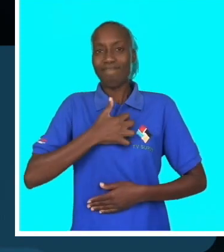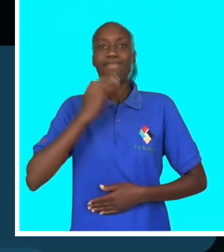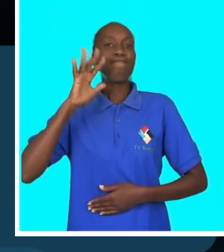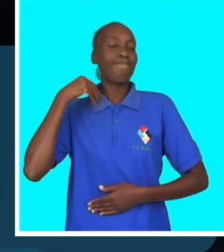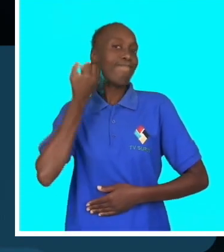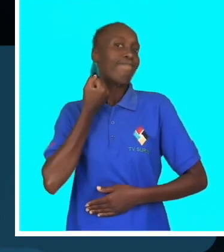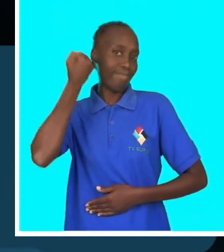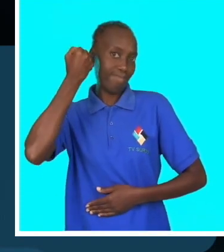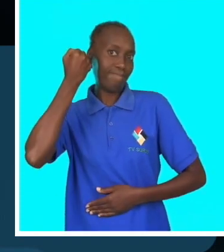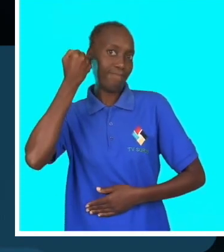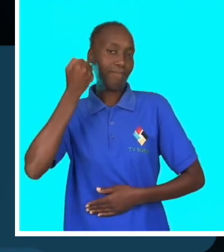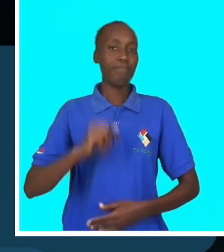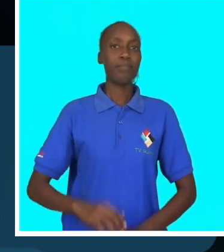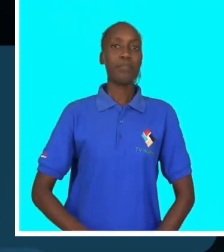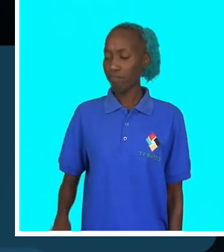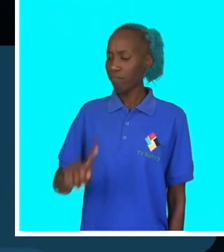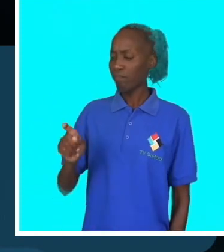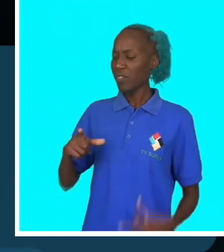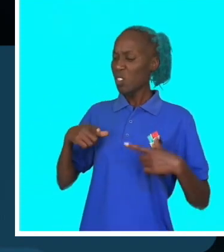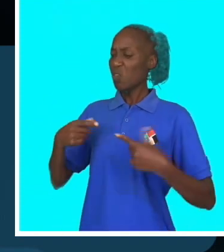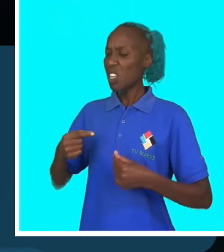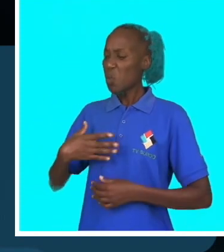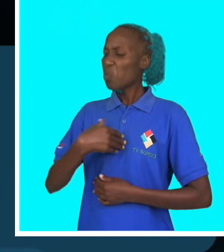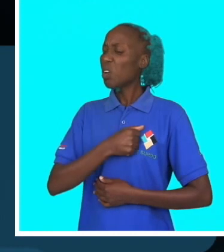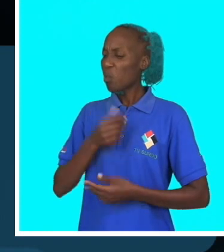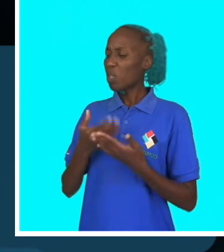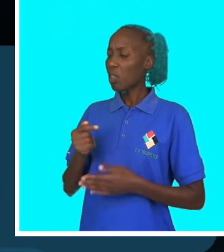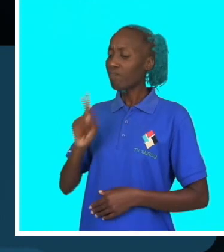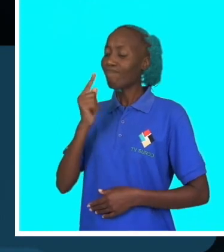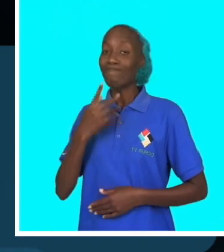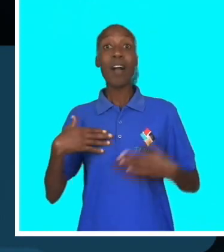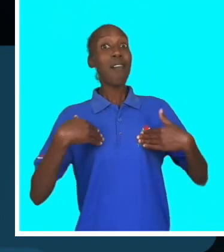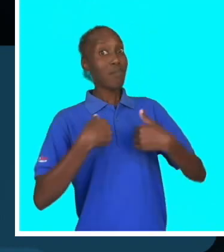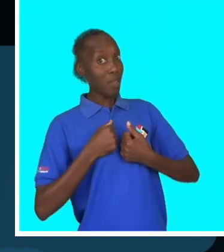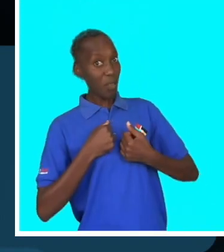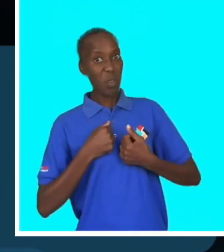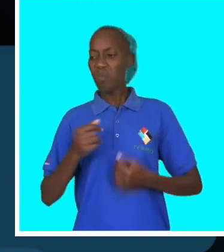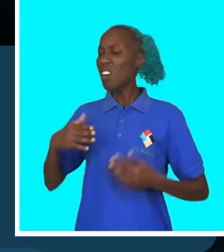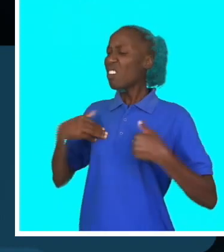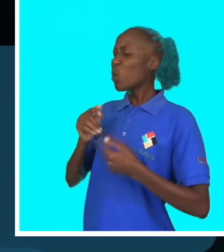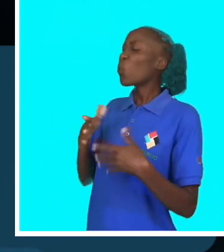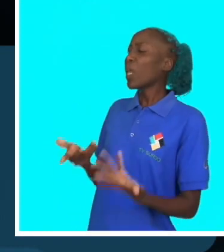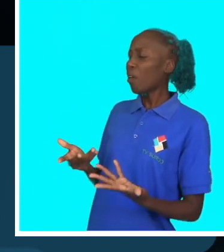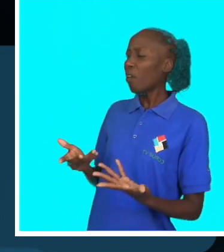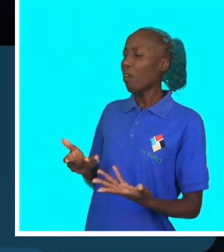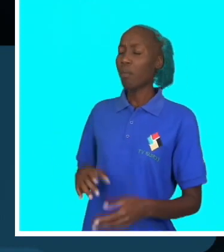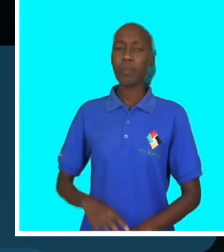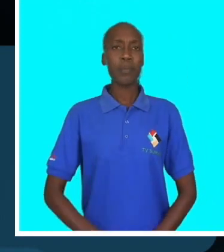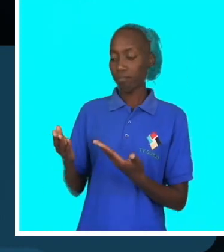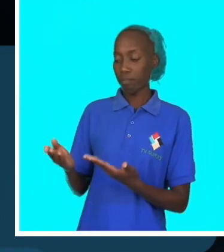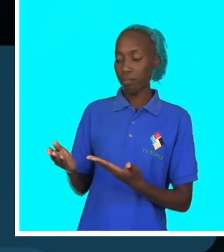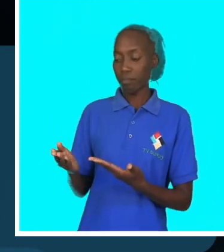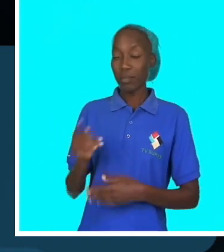e fiz uma tentativa de suicídio, na verdade. Por que tinha vontade de morrer? O que aconteceu? Cansaço de quê?